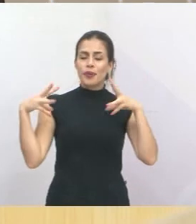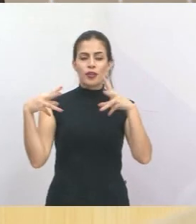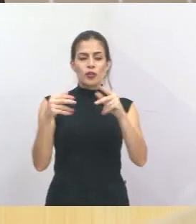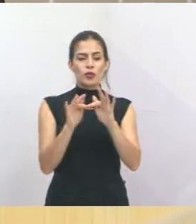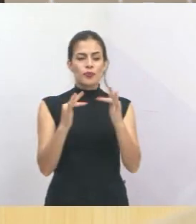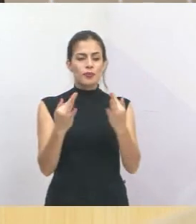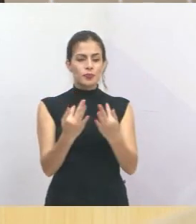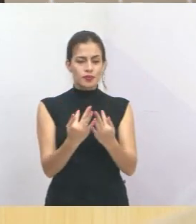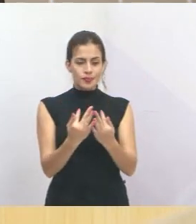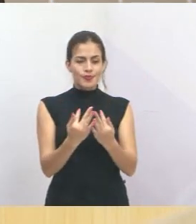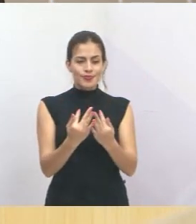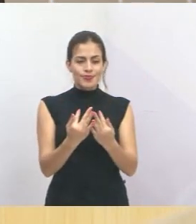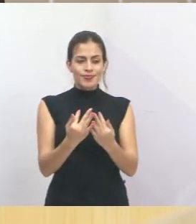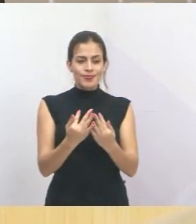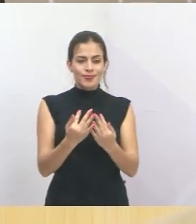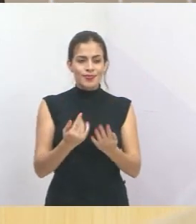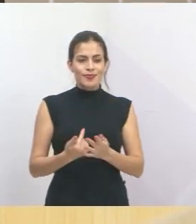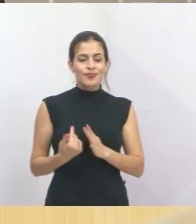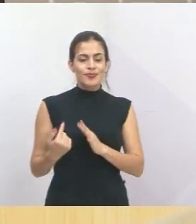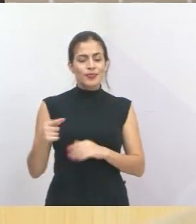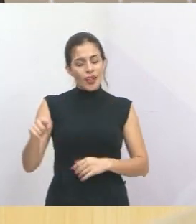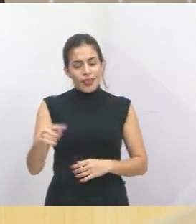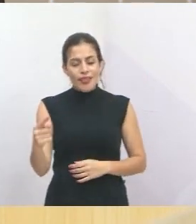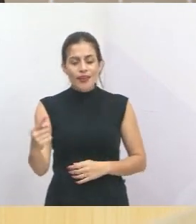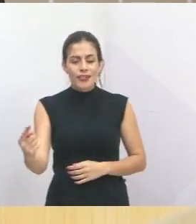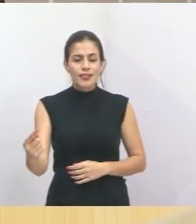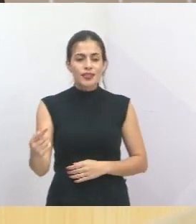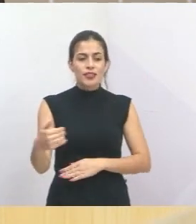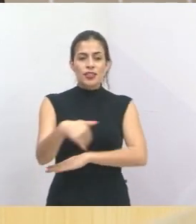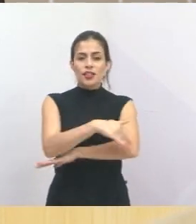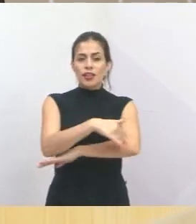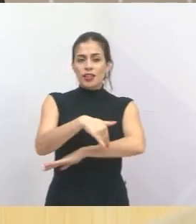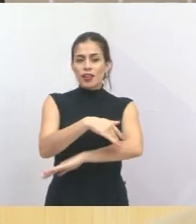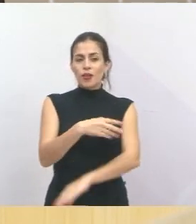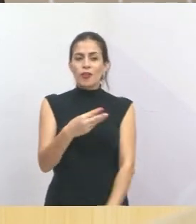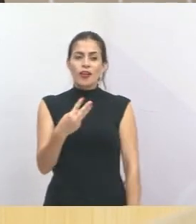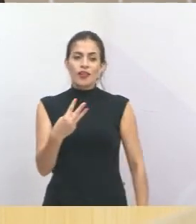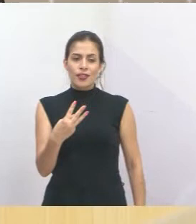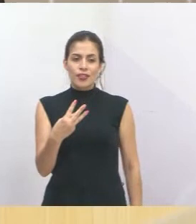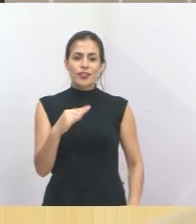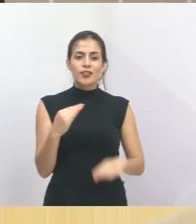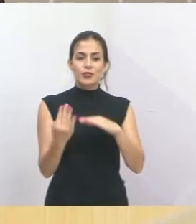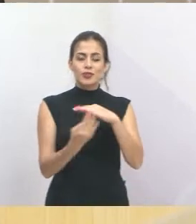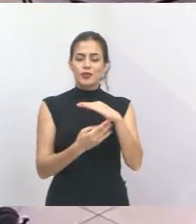eternizem agora naquela Rua 3, no Jardim Real, no caso. Parabéns.